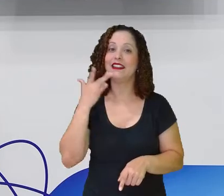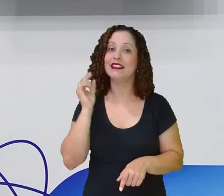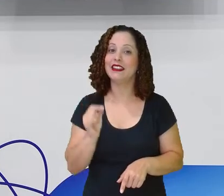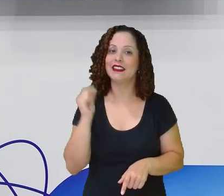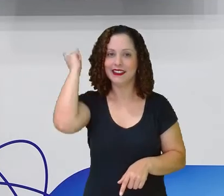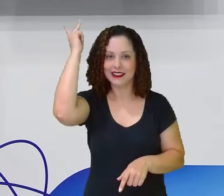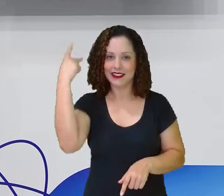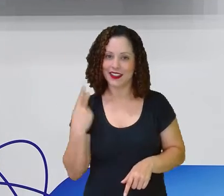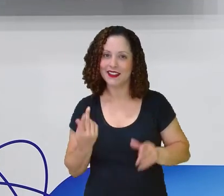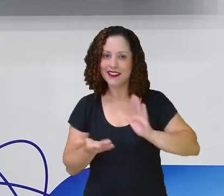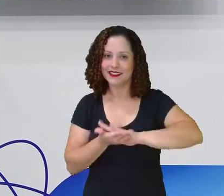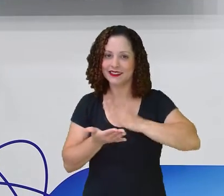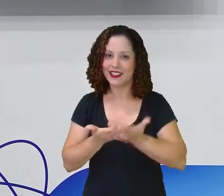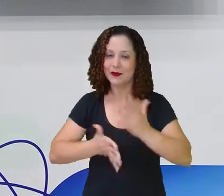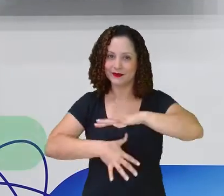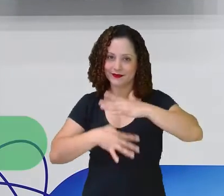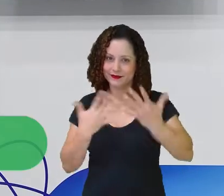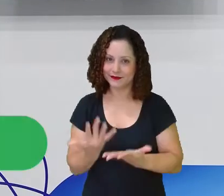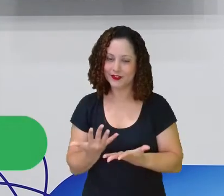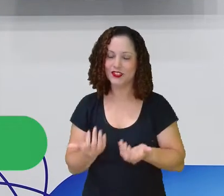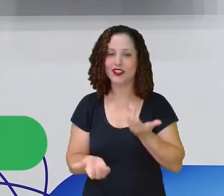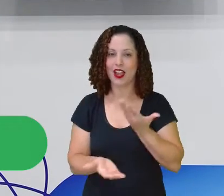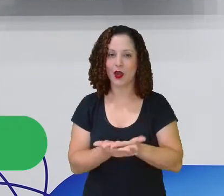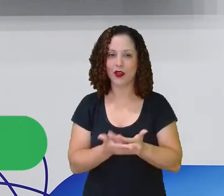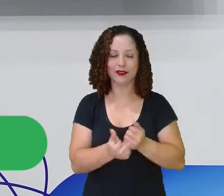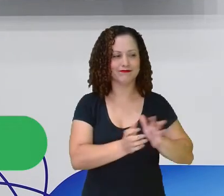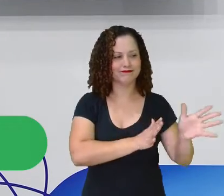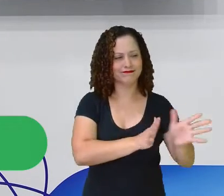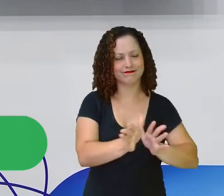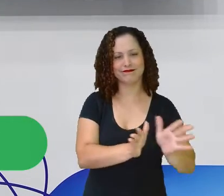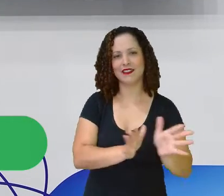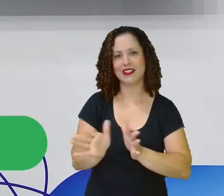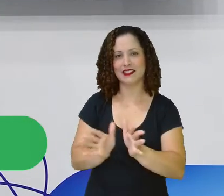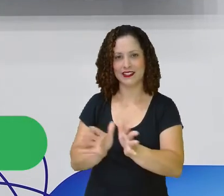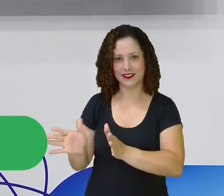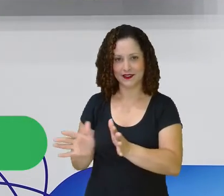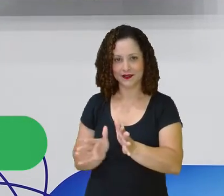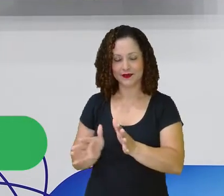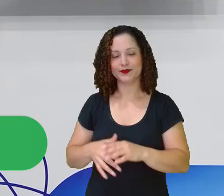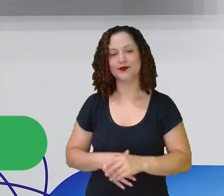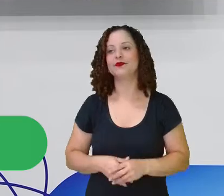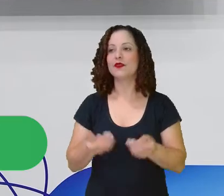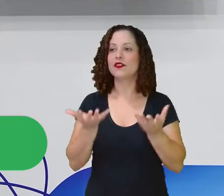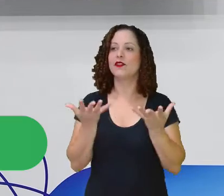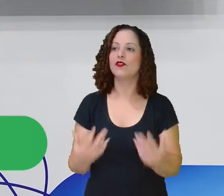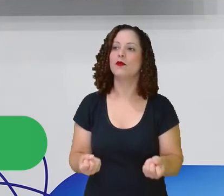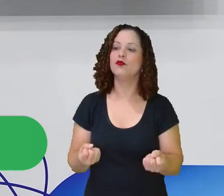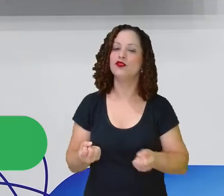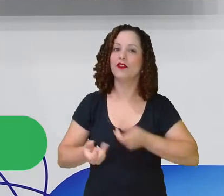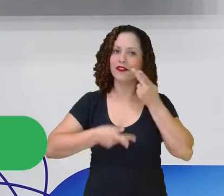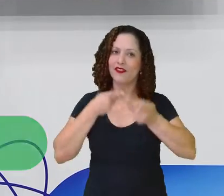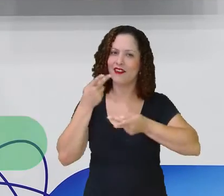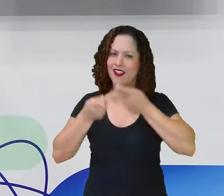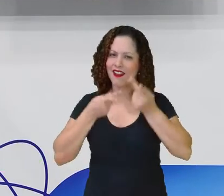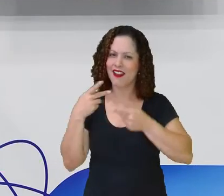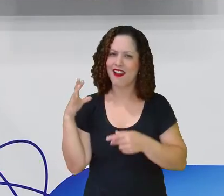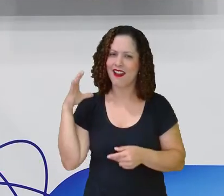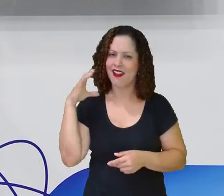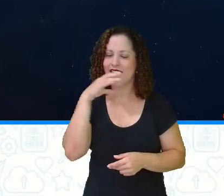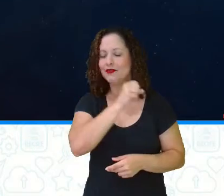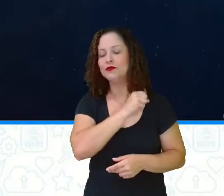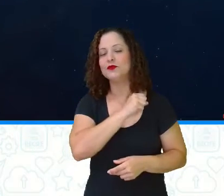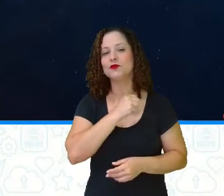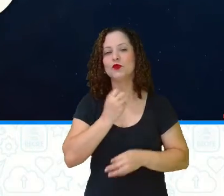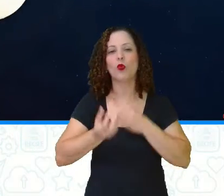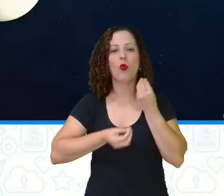aqui a Késia fazendo a interpretação de Libras dessa aula, tornando ela mais acessível. Vamos falar de forma rápida,